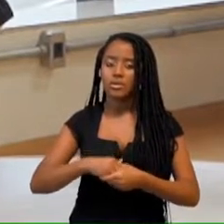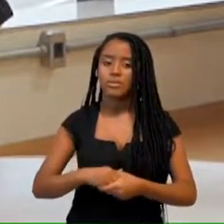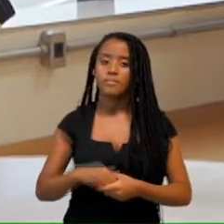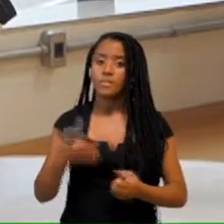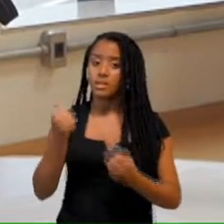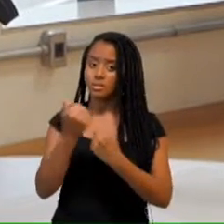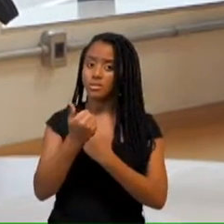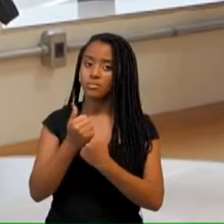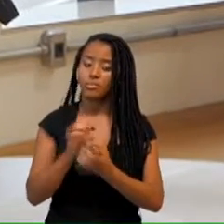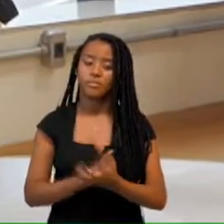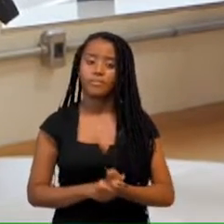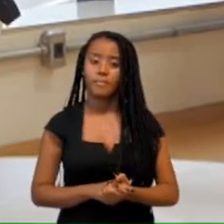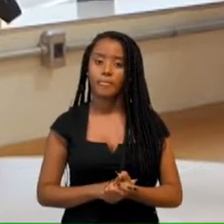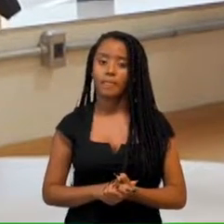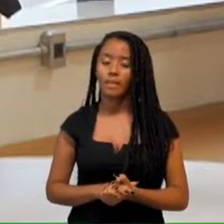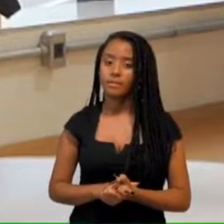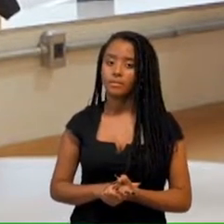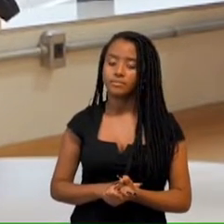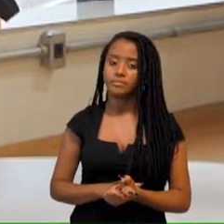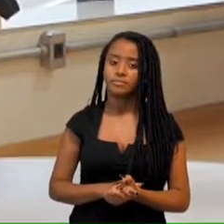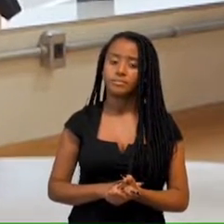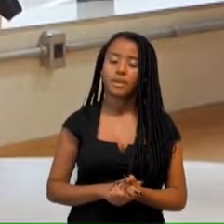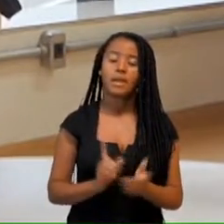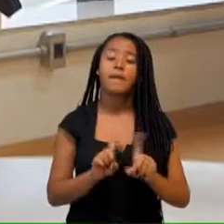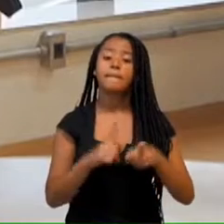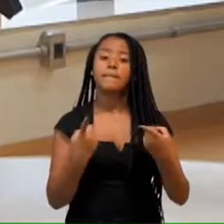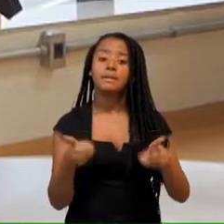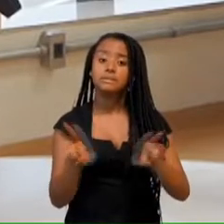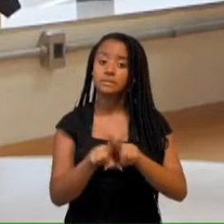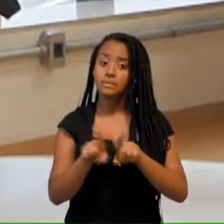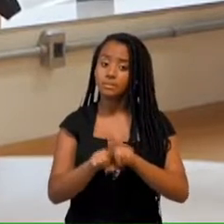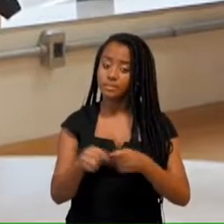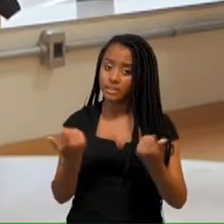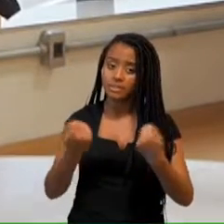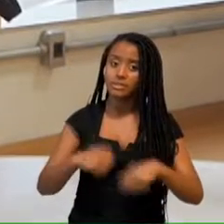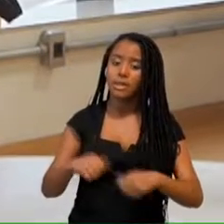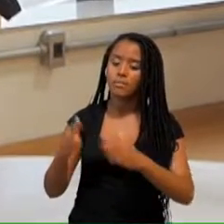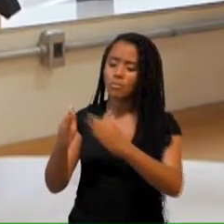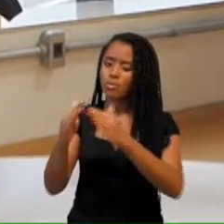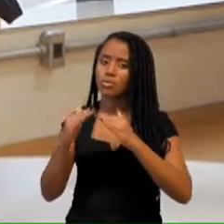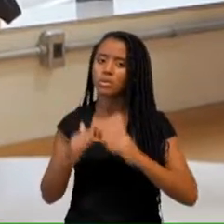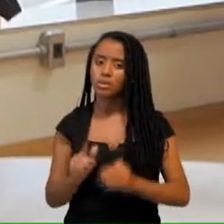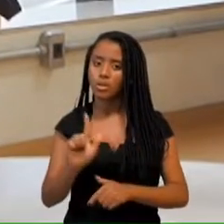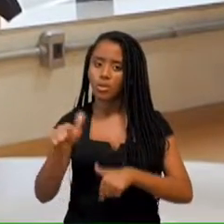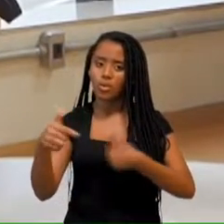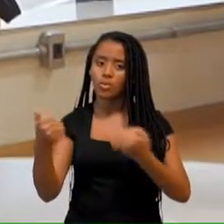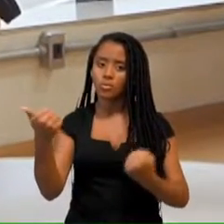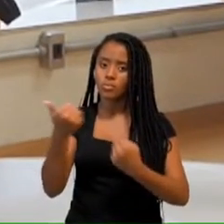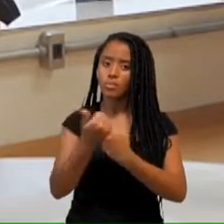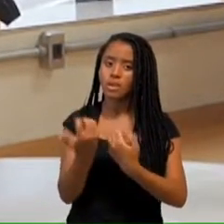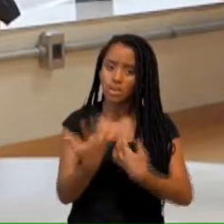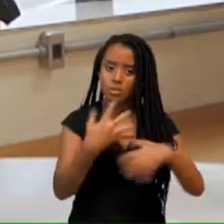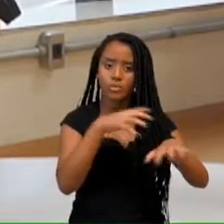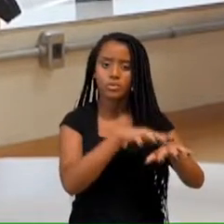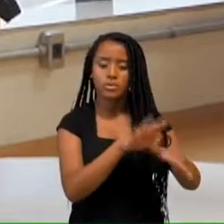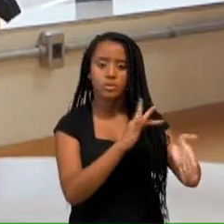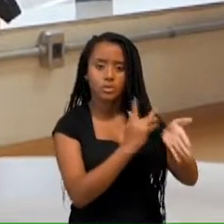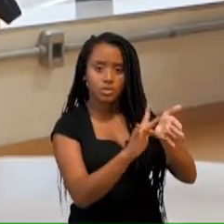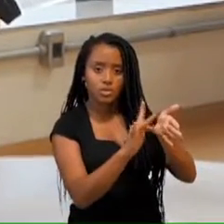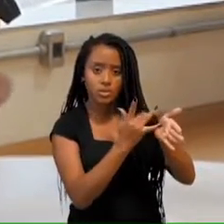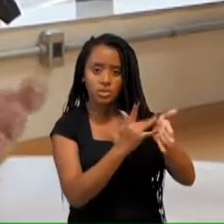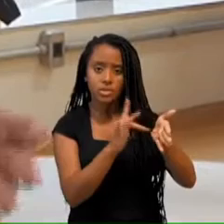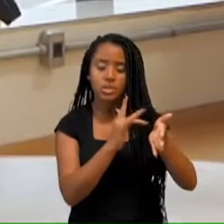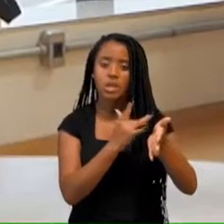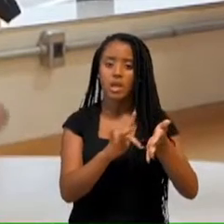e o auxílio da moradia estudantil Mas eles podem também solicitar outros auxílios né inclusão inclusão digital